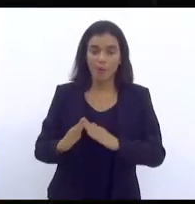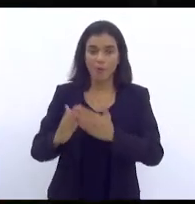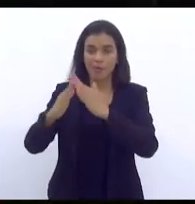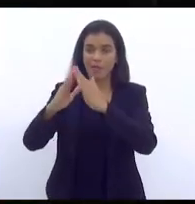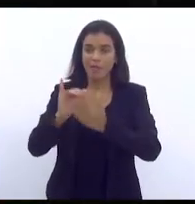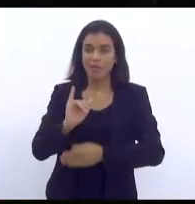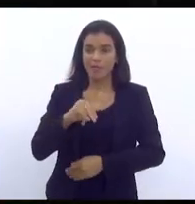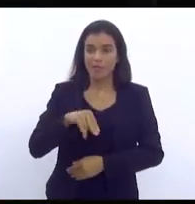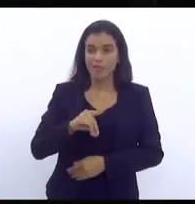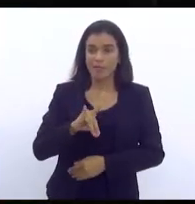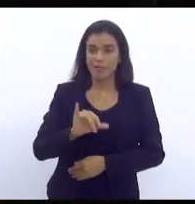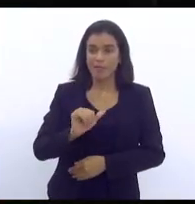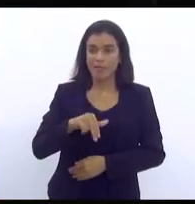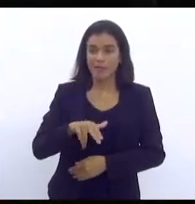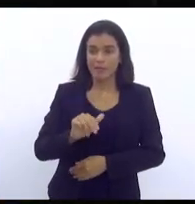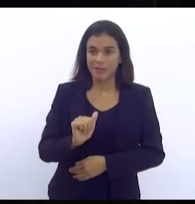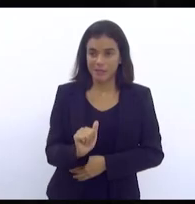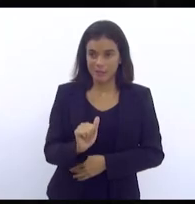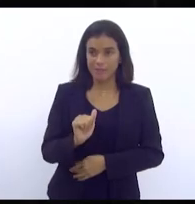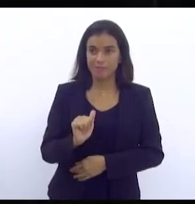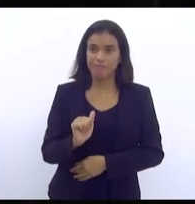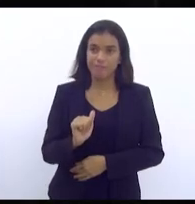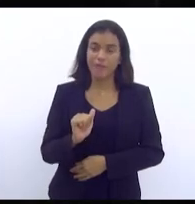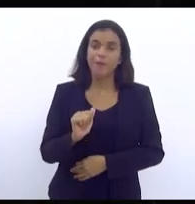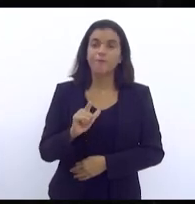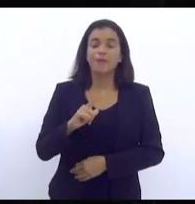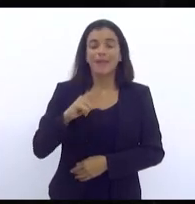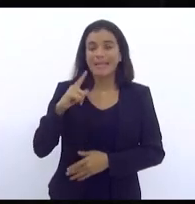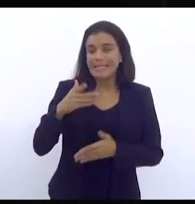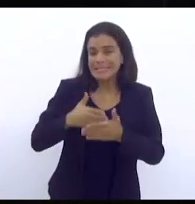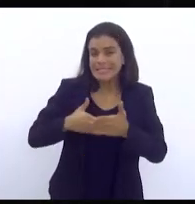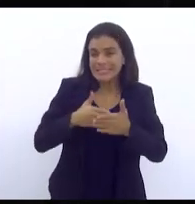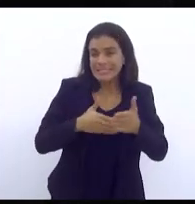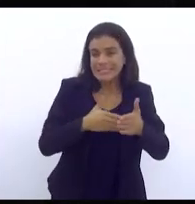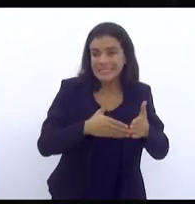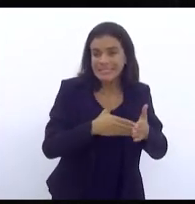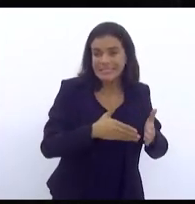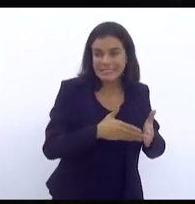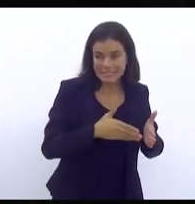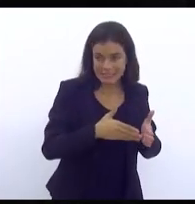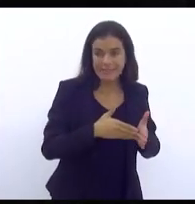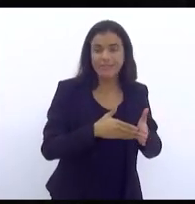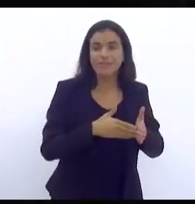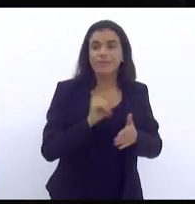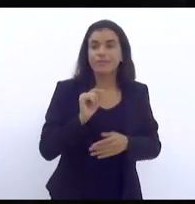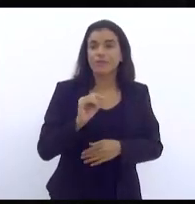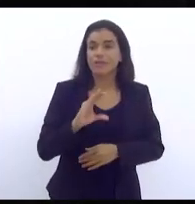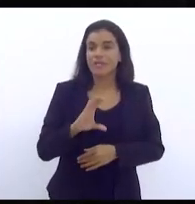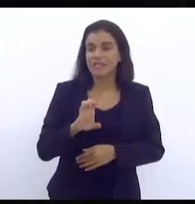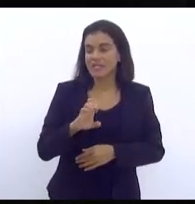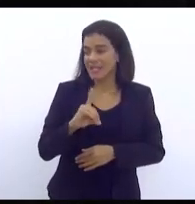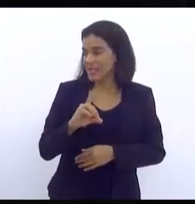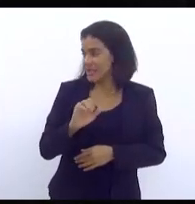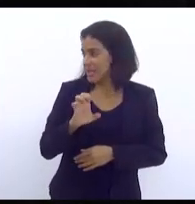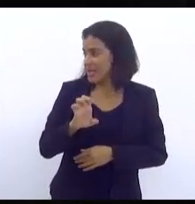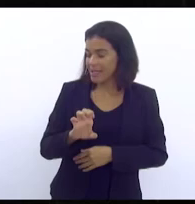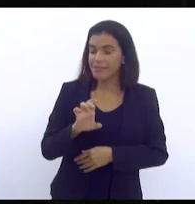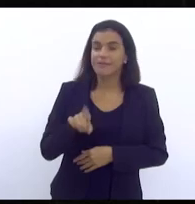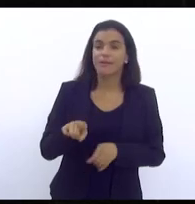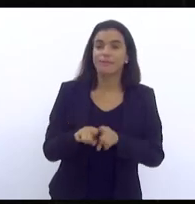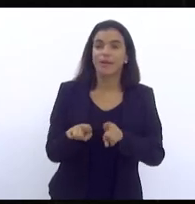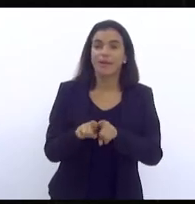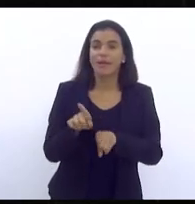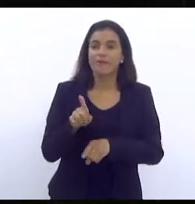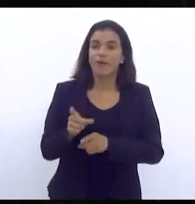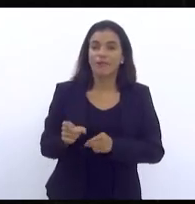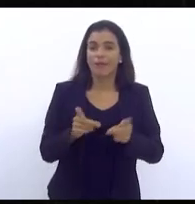48 anos S tou como presidente e a dificuldade na indiana foi depois que a Sedai foi vendida para água do rio